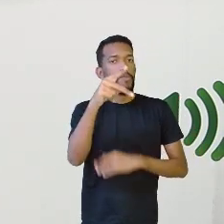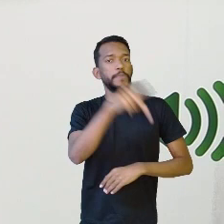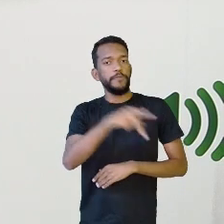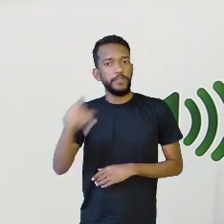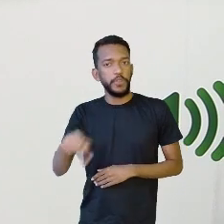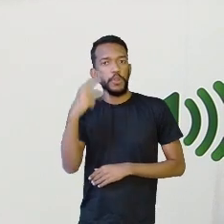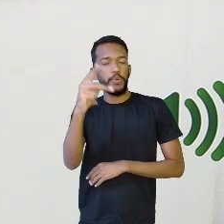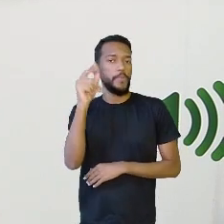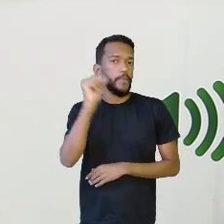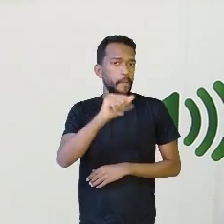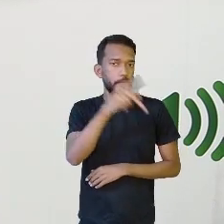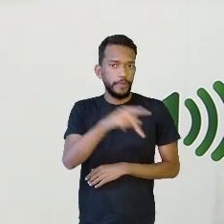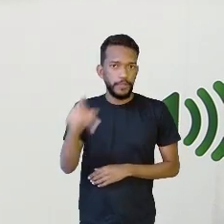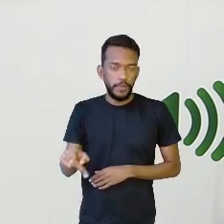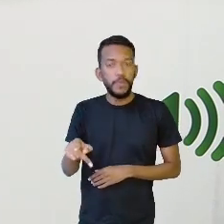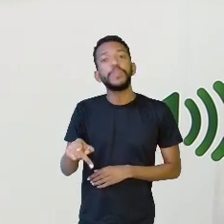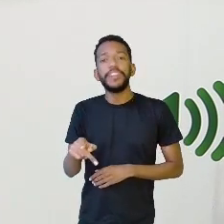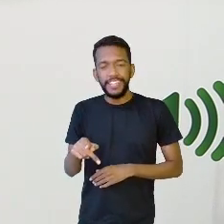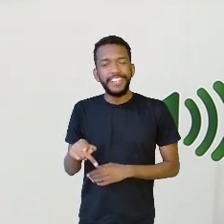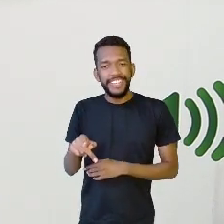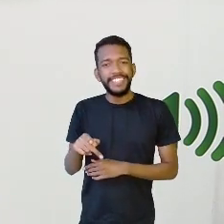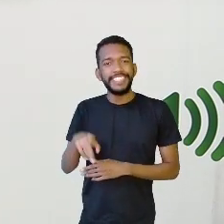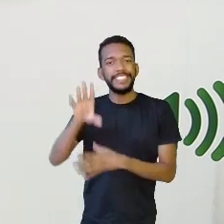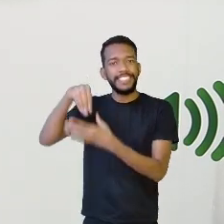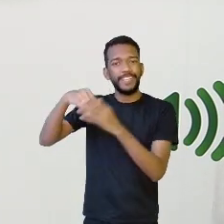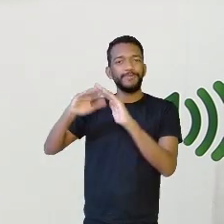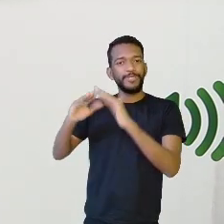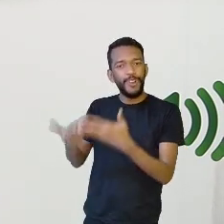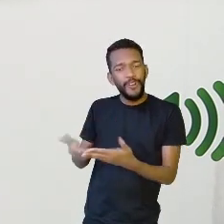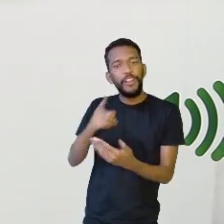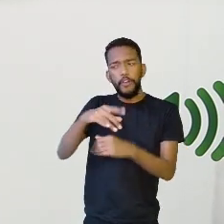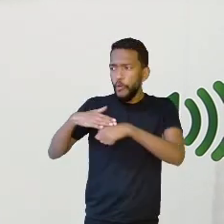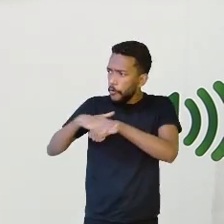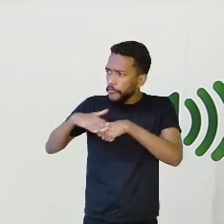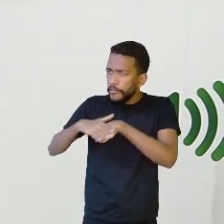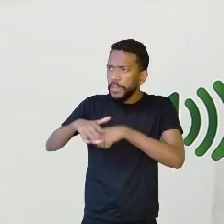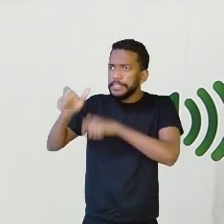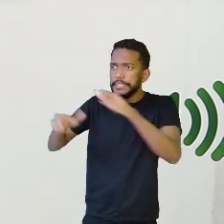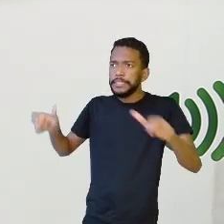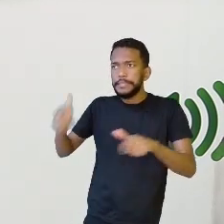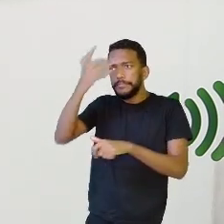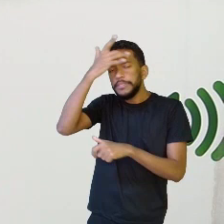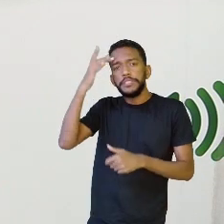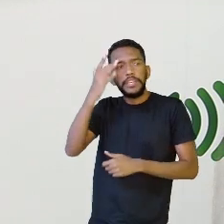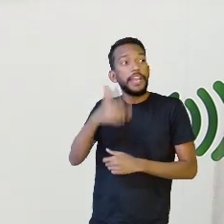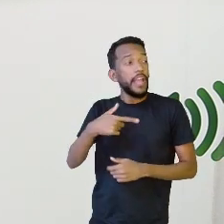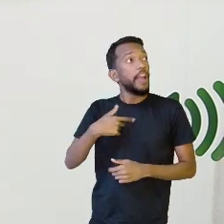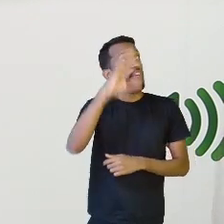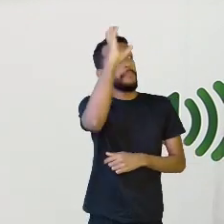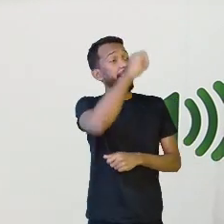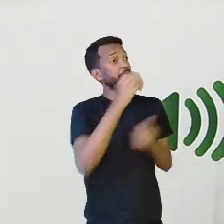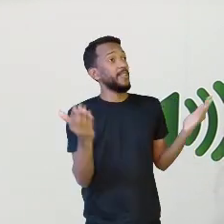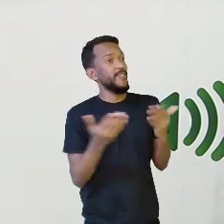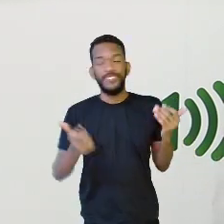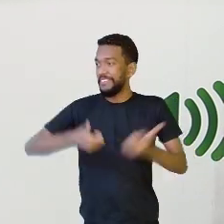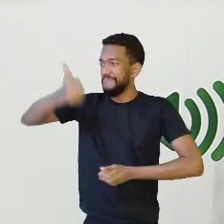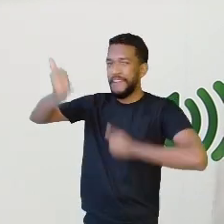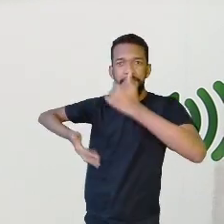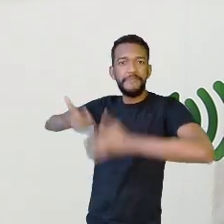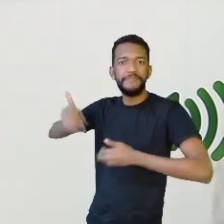sua professora da sua escola, conversa sobre as pessoas que estão aí, fala sobre o que você aprendeu na aula de